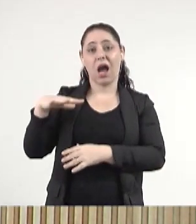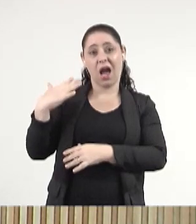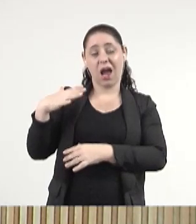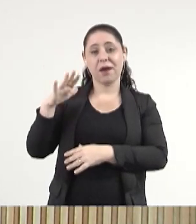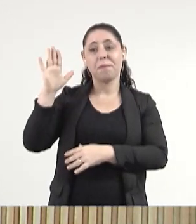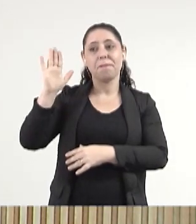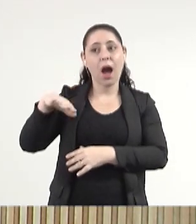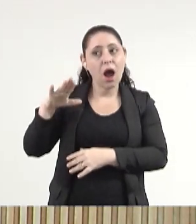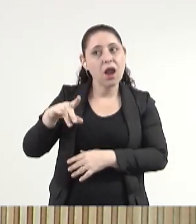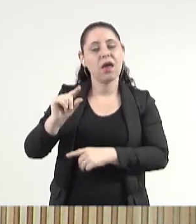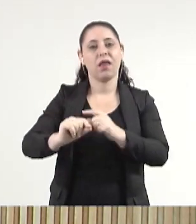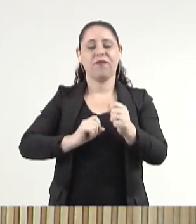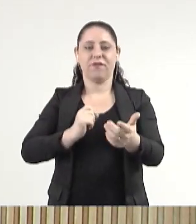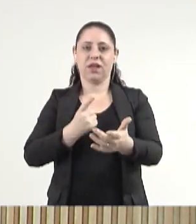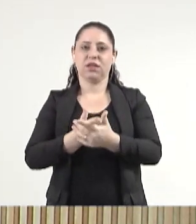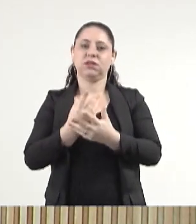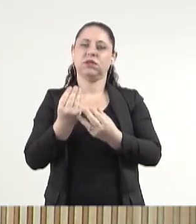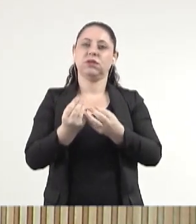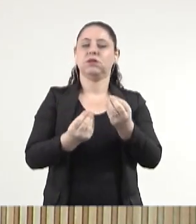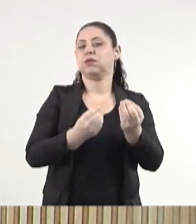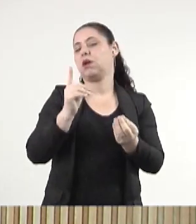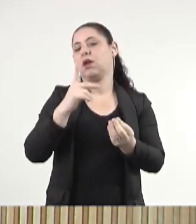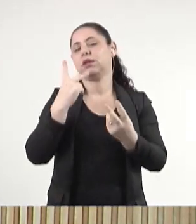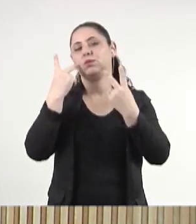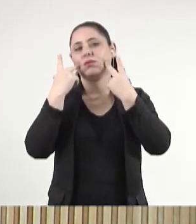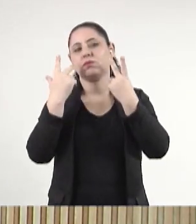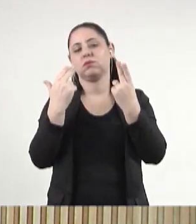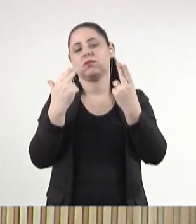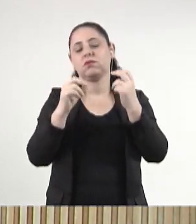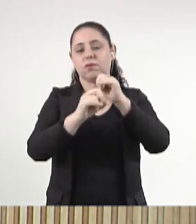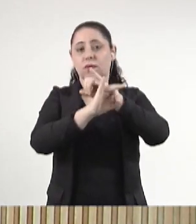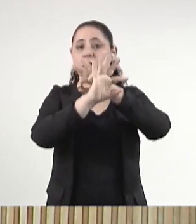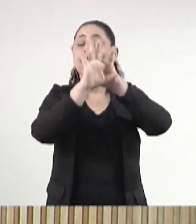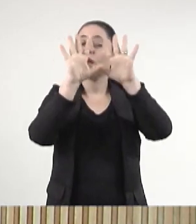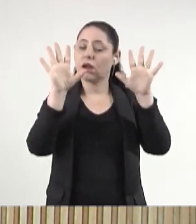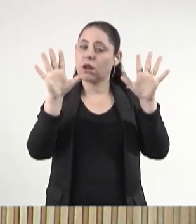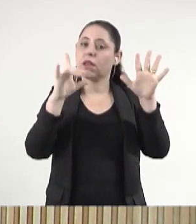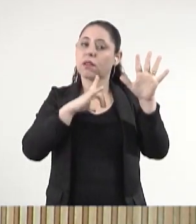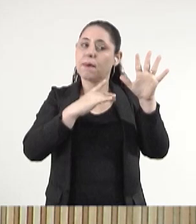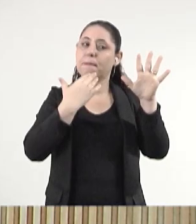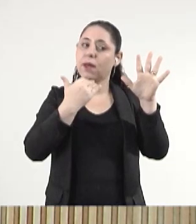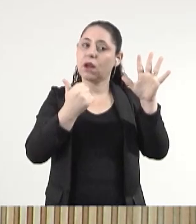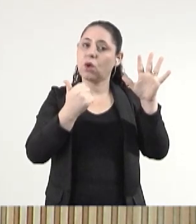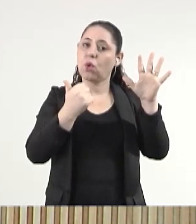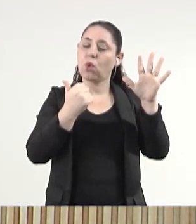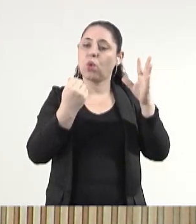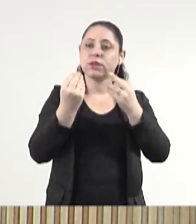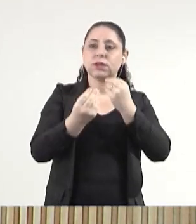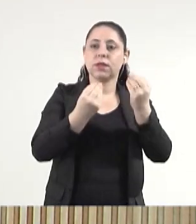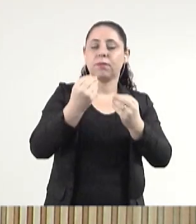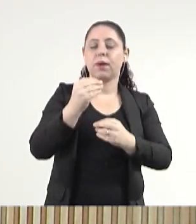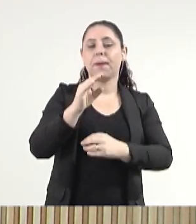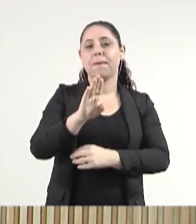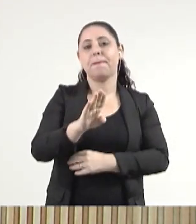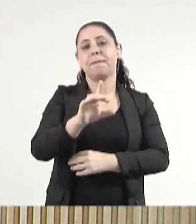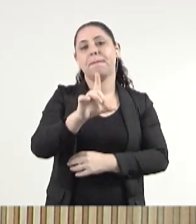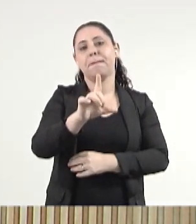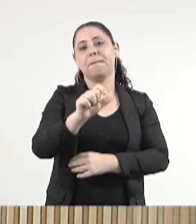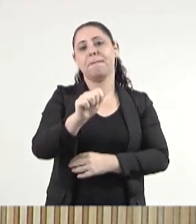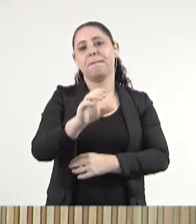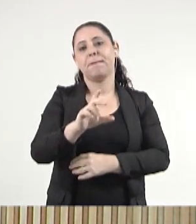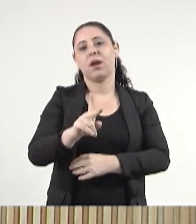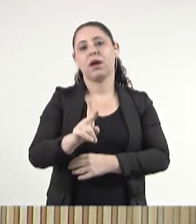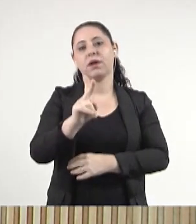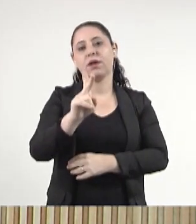que a gente pode entender, de certa forma, como uma maior transparência em ofertas como as de Black Friday, que